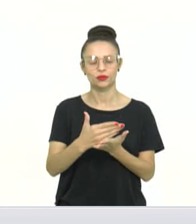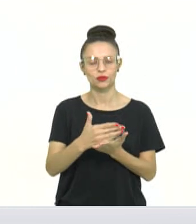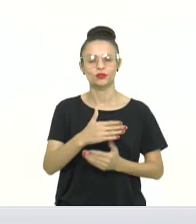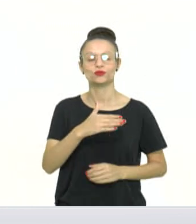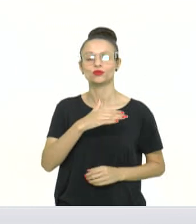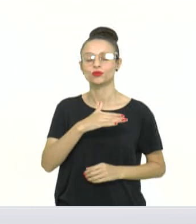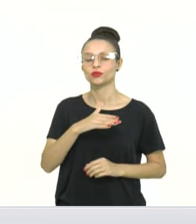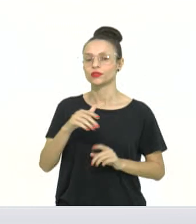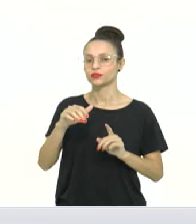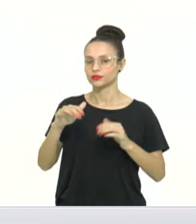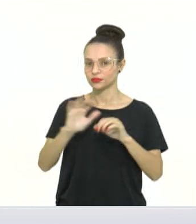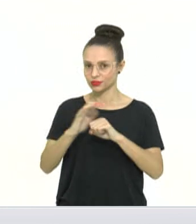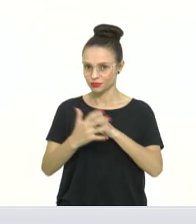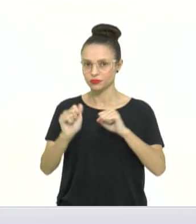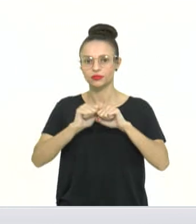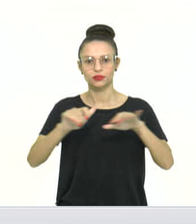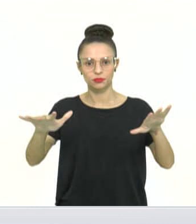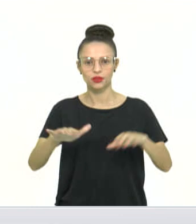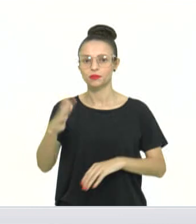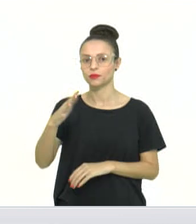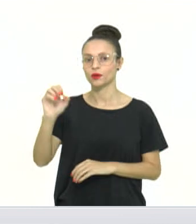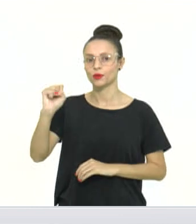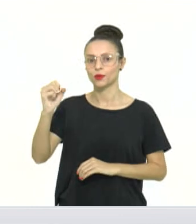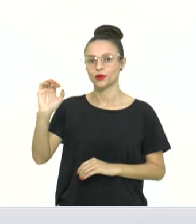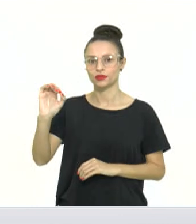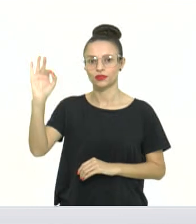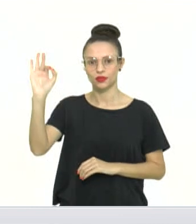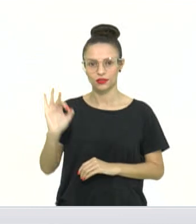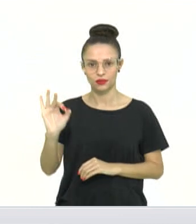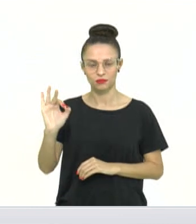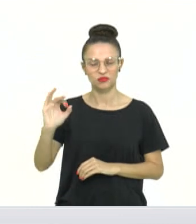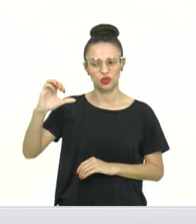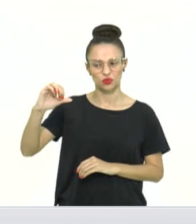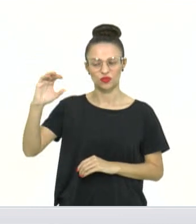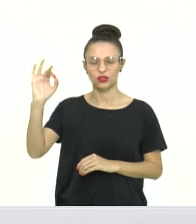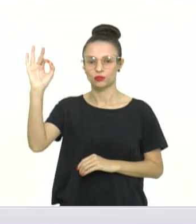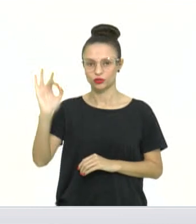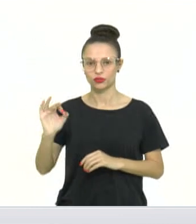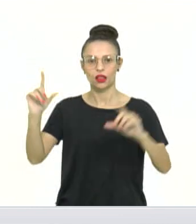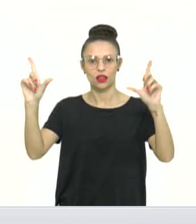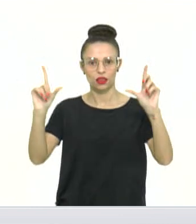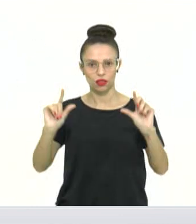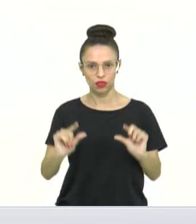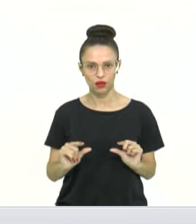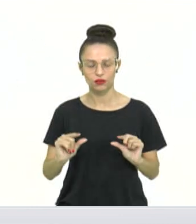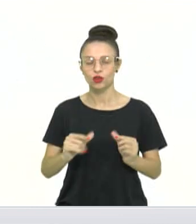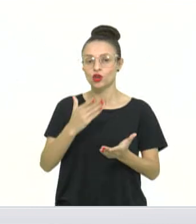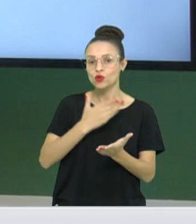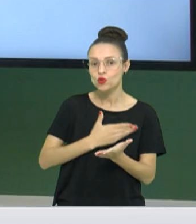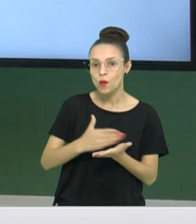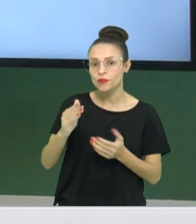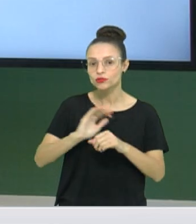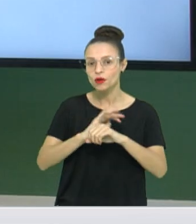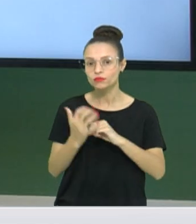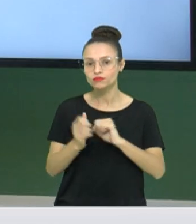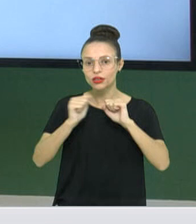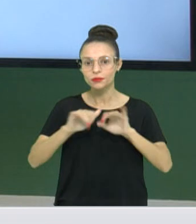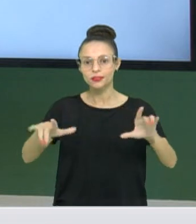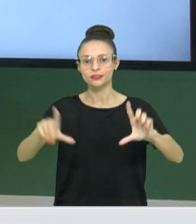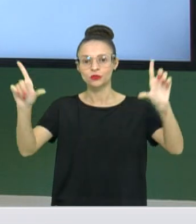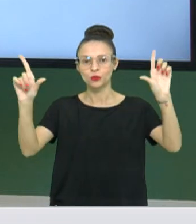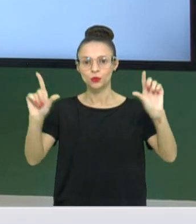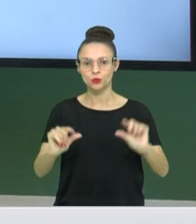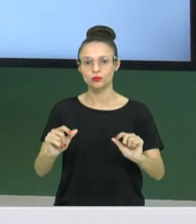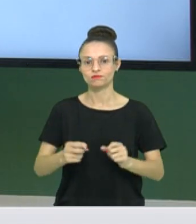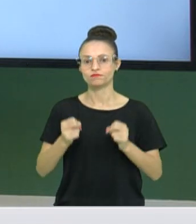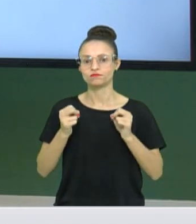pandemia, em torno de 80% a 90%. Começou a pandemia, caiu a venda